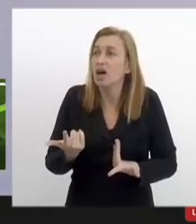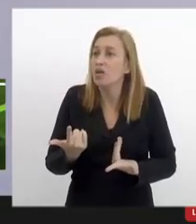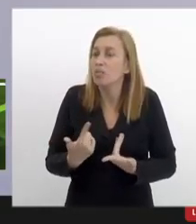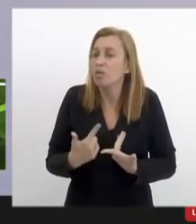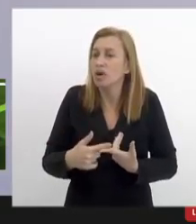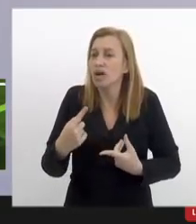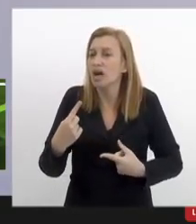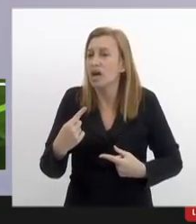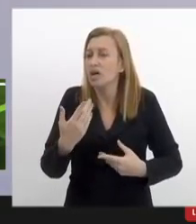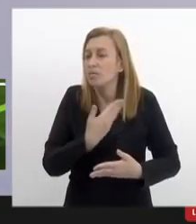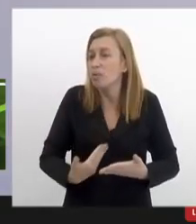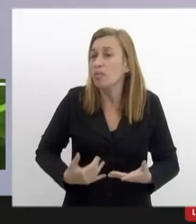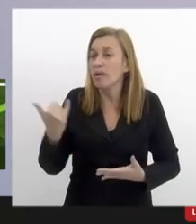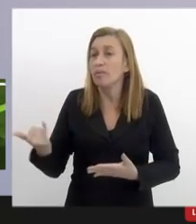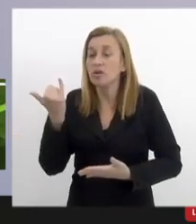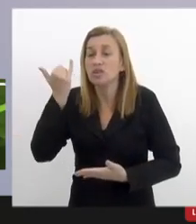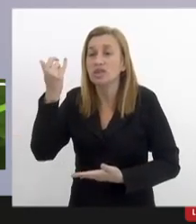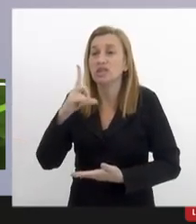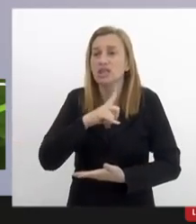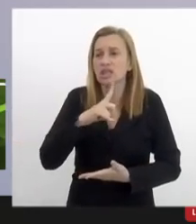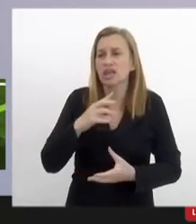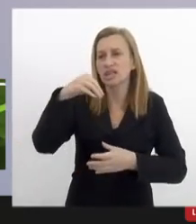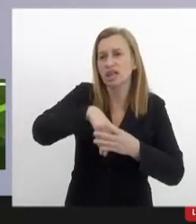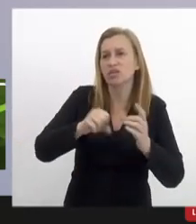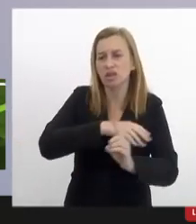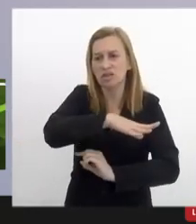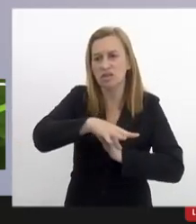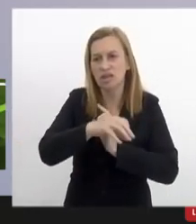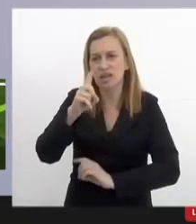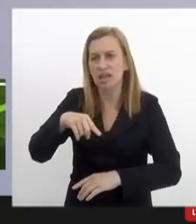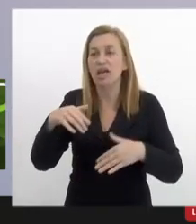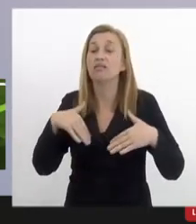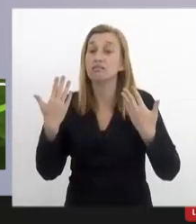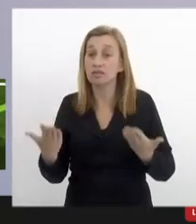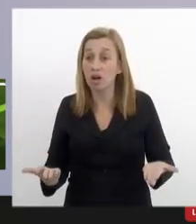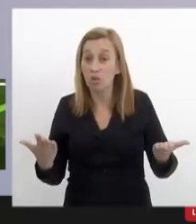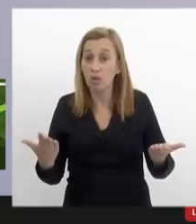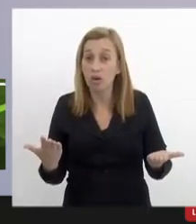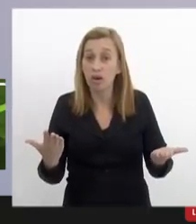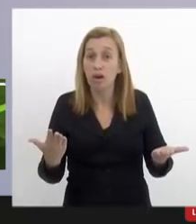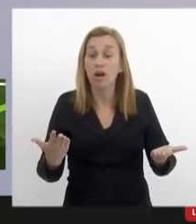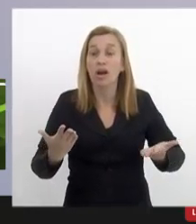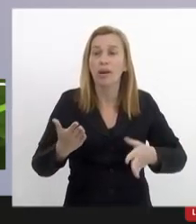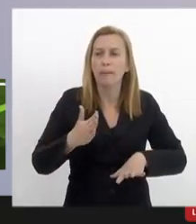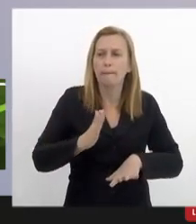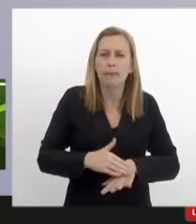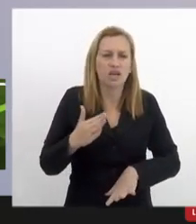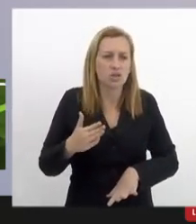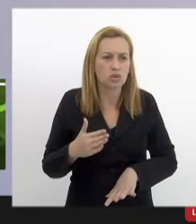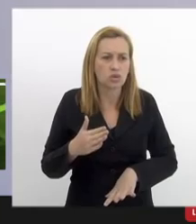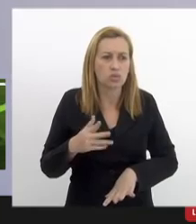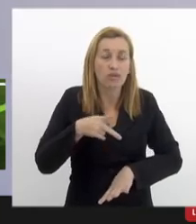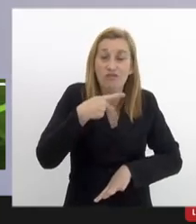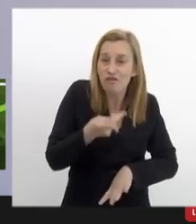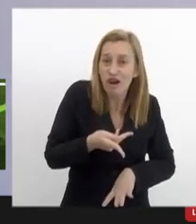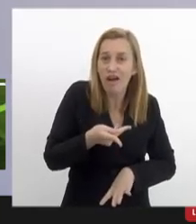público e notório a importância que a gente tem na sociedade, né? Então, é mais uma